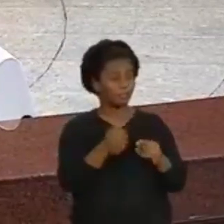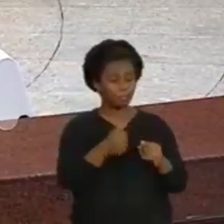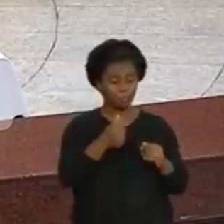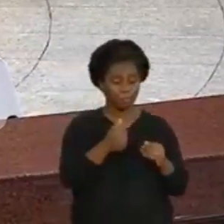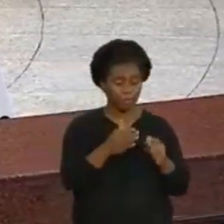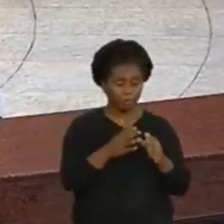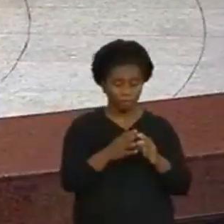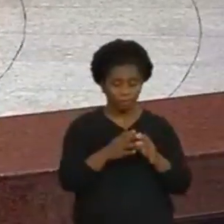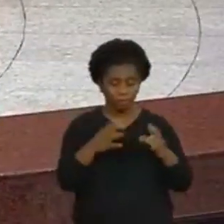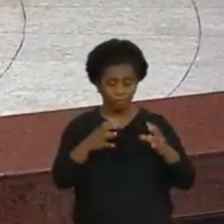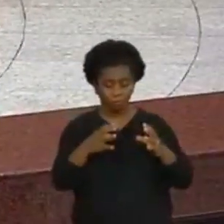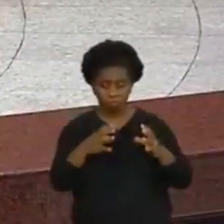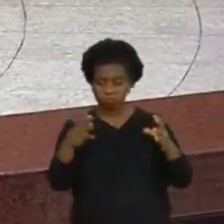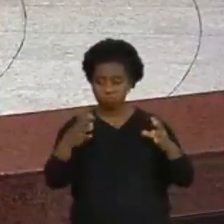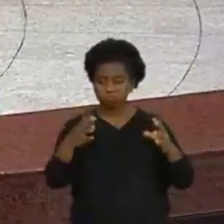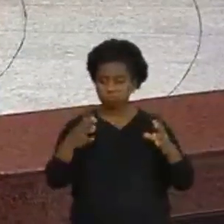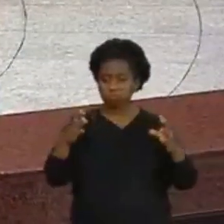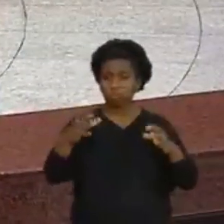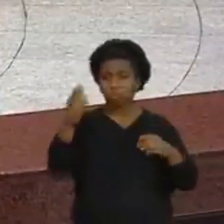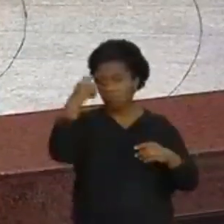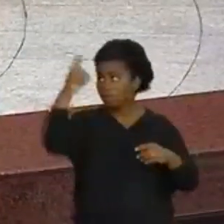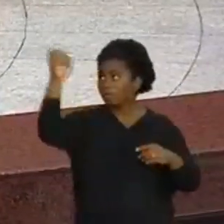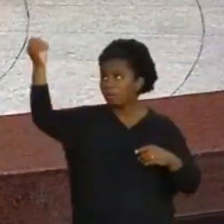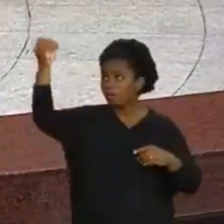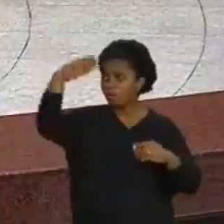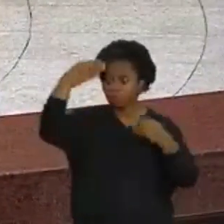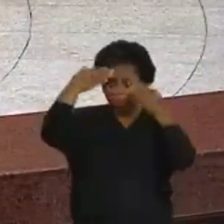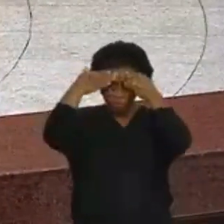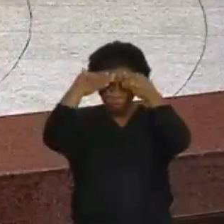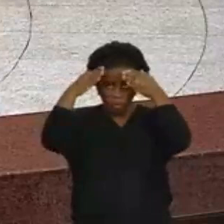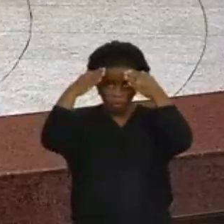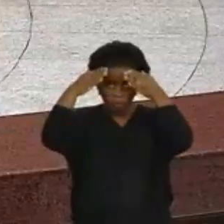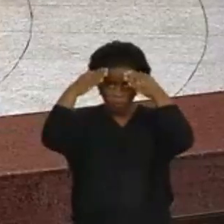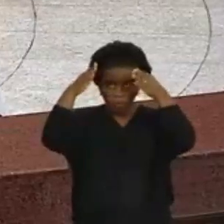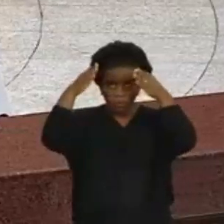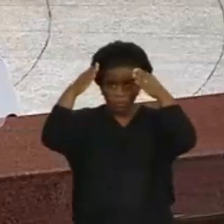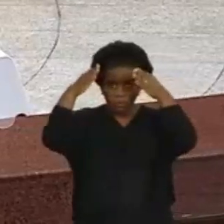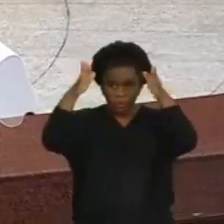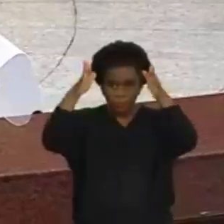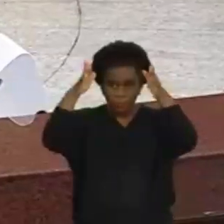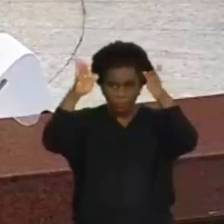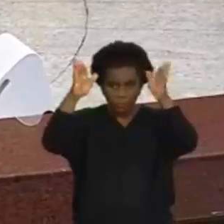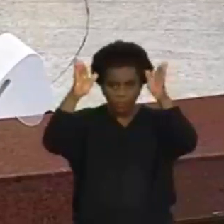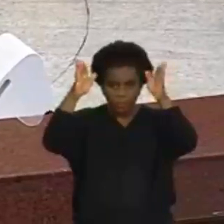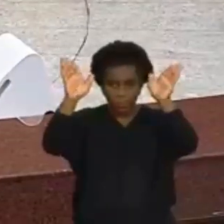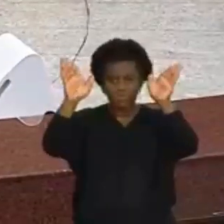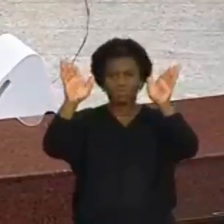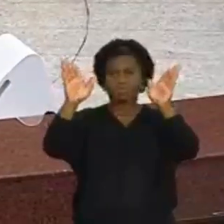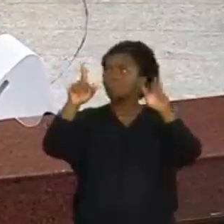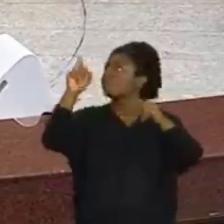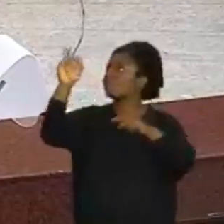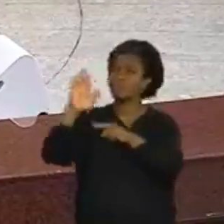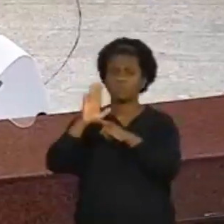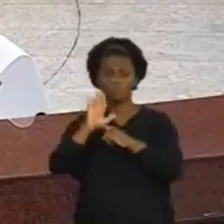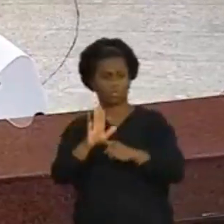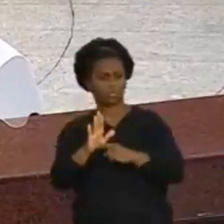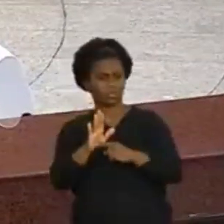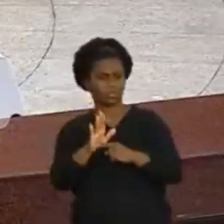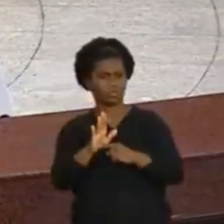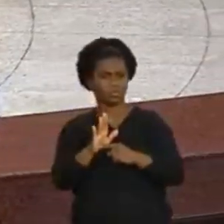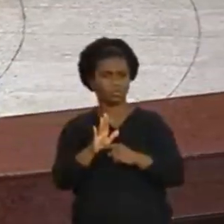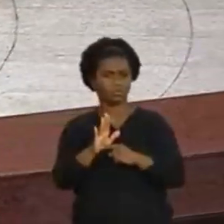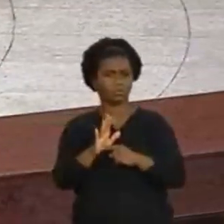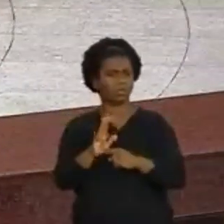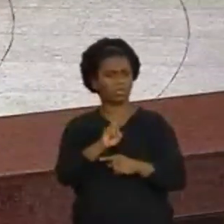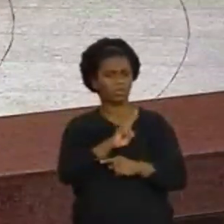visão foi se abrindo, e Deus foi mostrando que não era o nome dele, era o nome de Deus. Por isso que toda